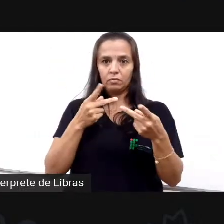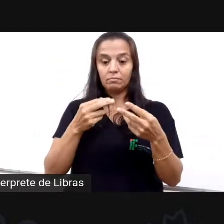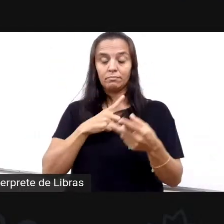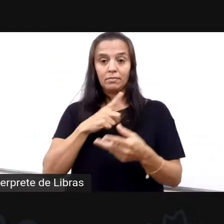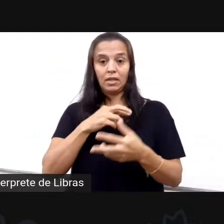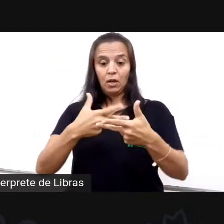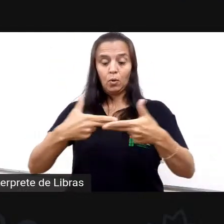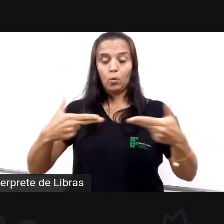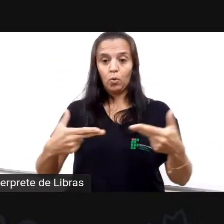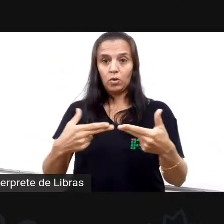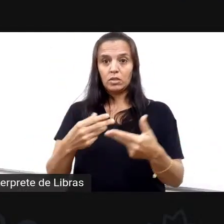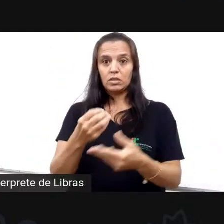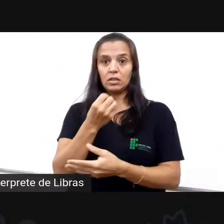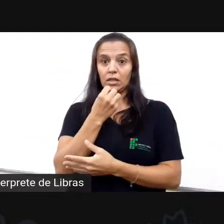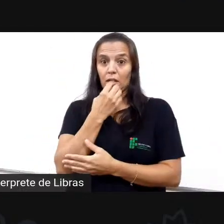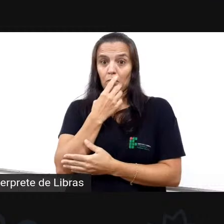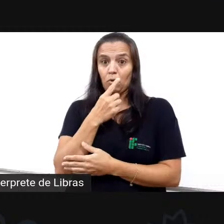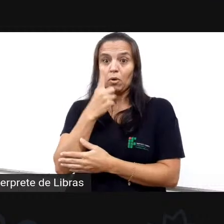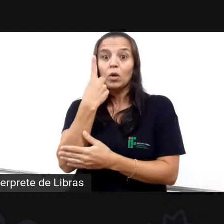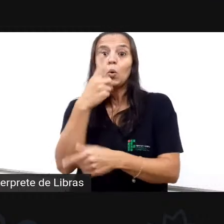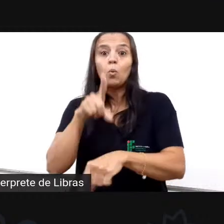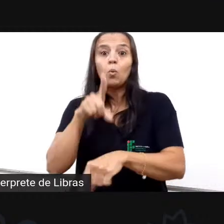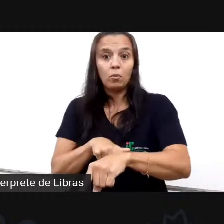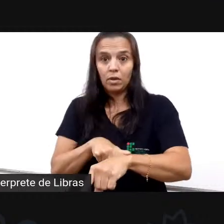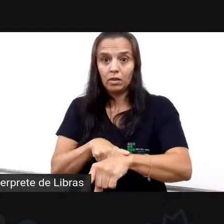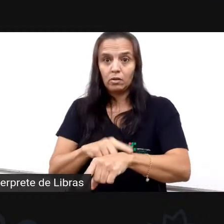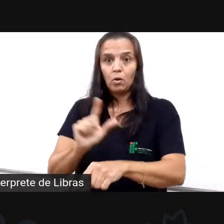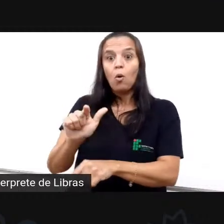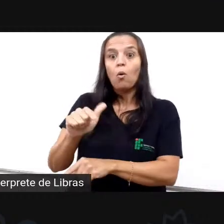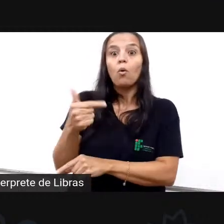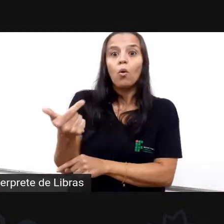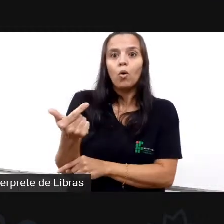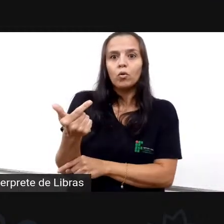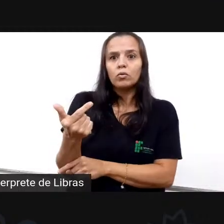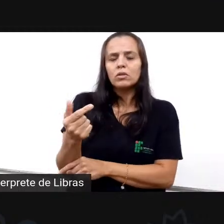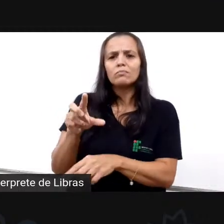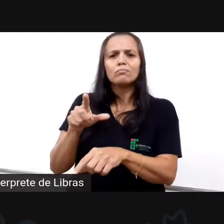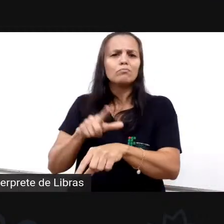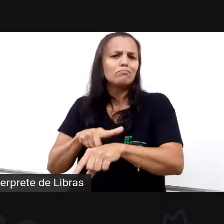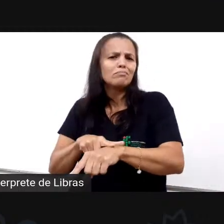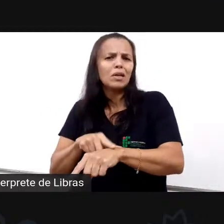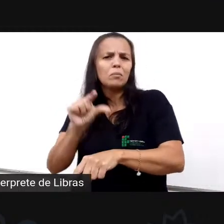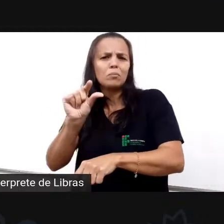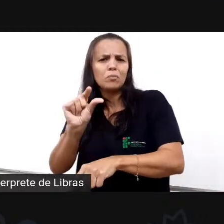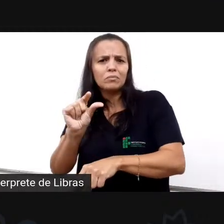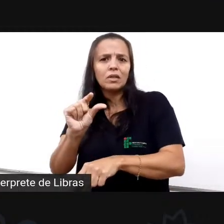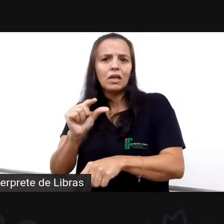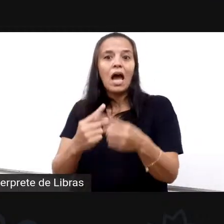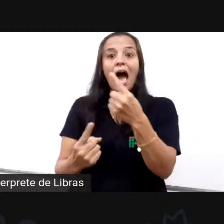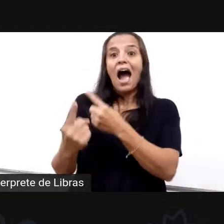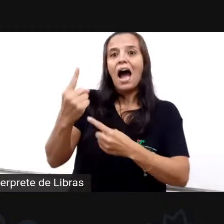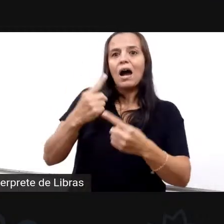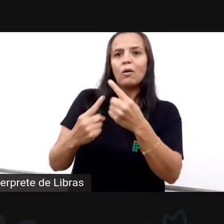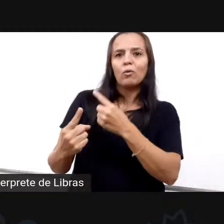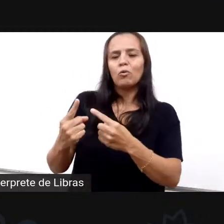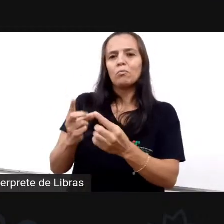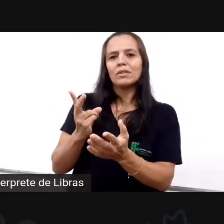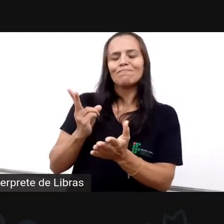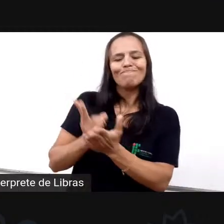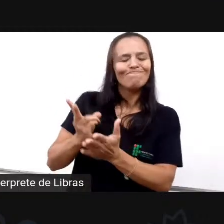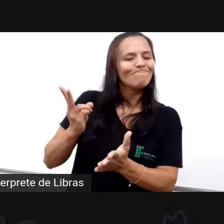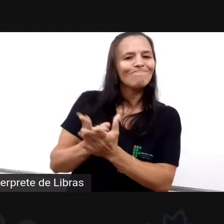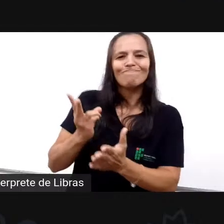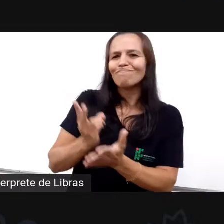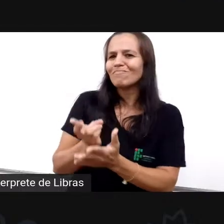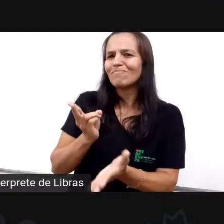são boas por alguns instantes, outras por algum tempo. Só algumas são para sempre.